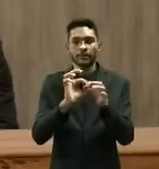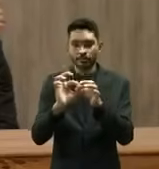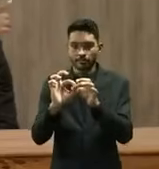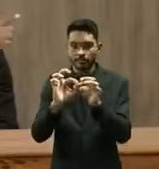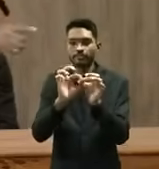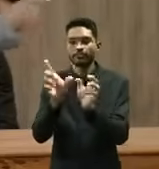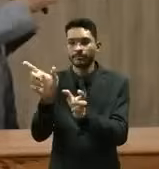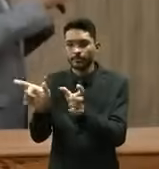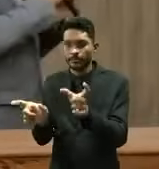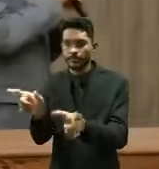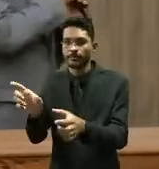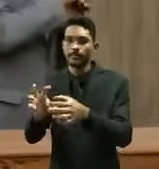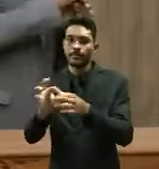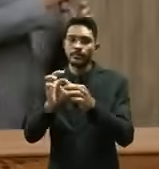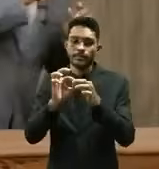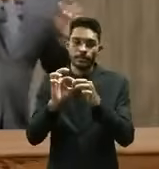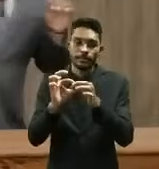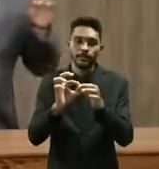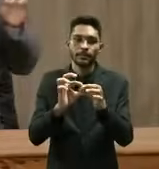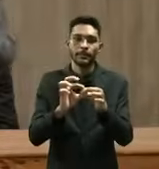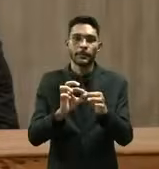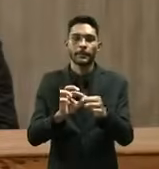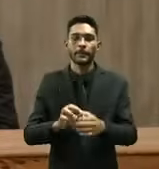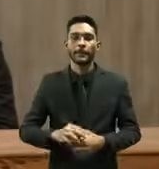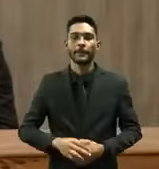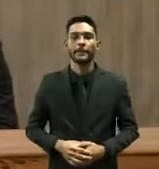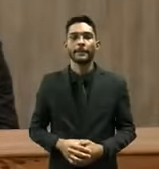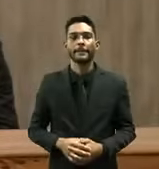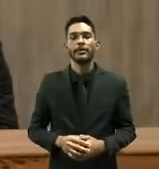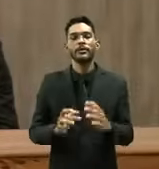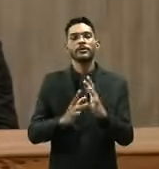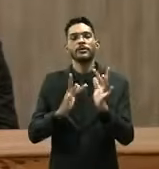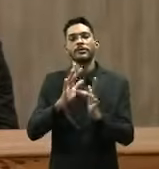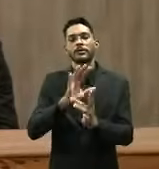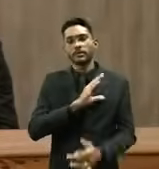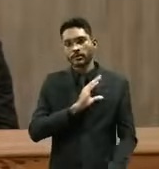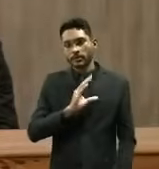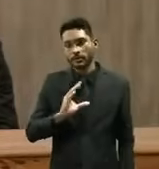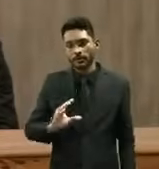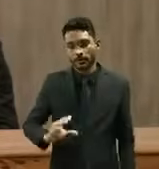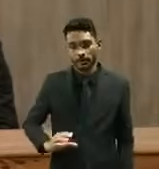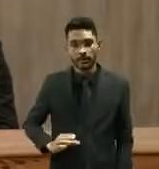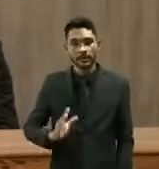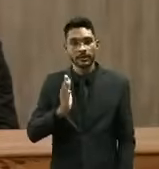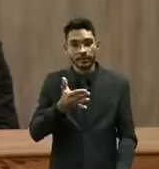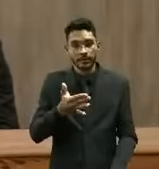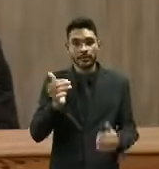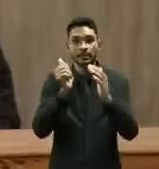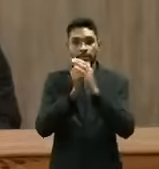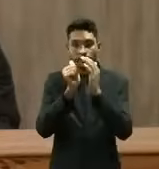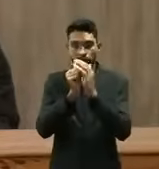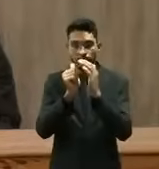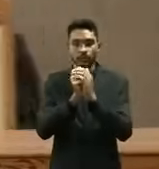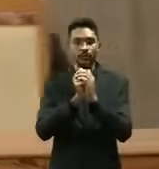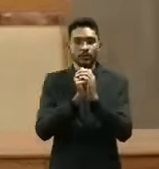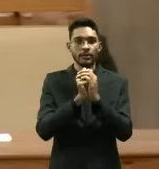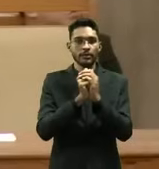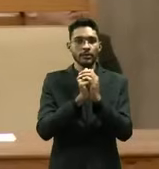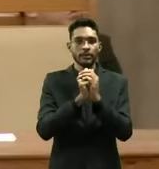João 1721 pode colocar na tela o senhor Jesus Cristo ele fez essa oração a fim de que todos sejam